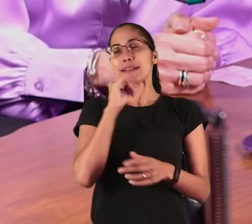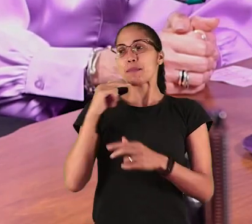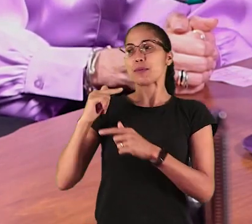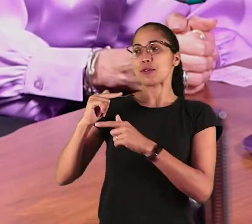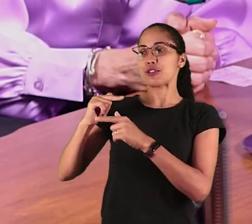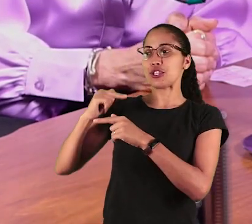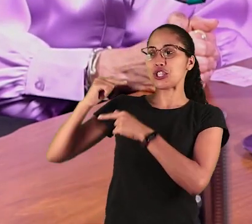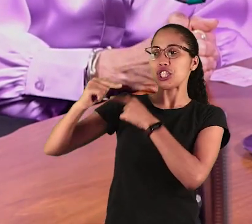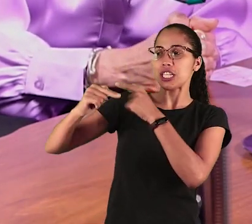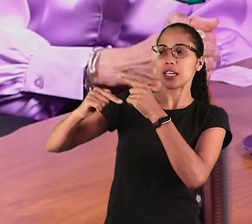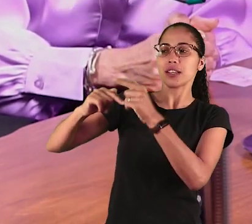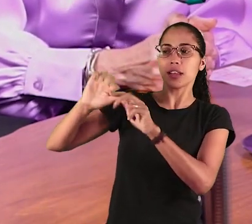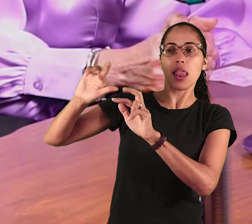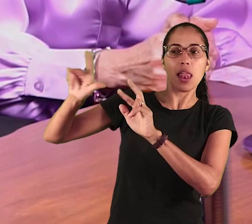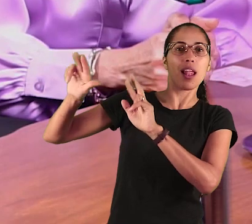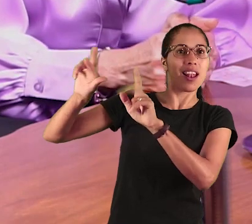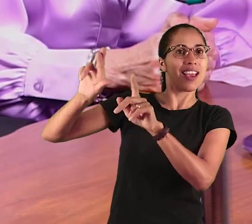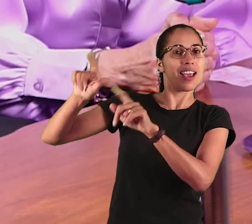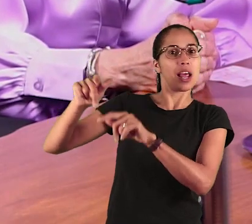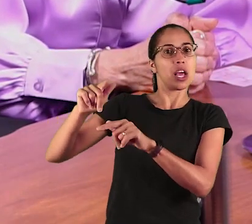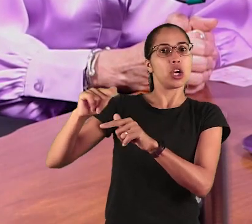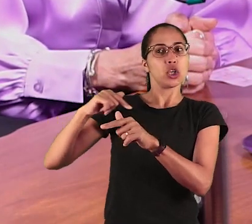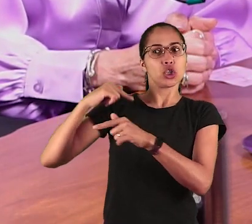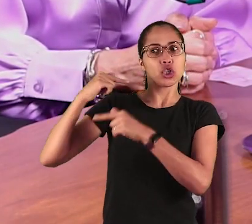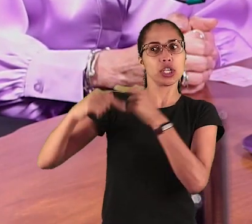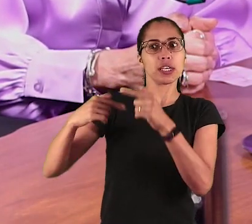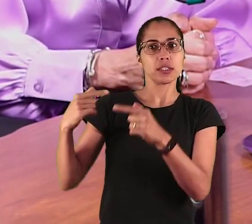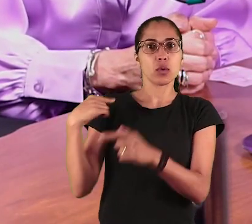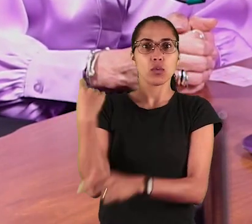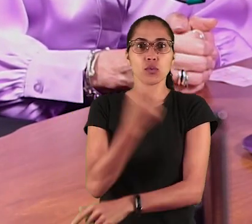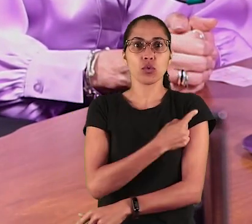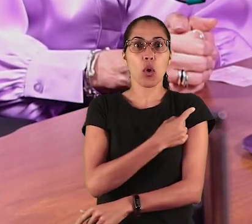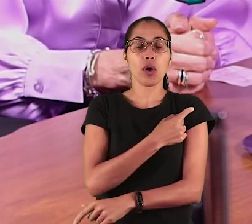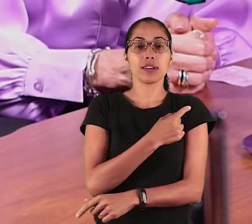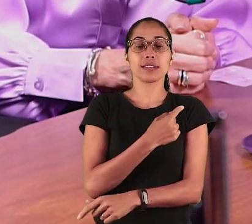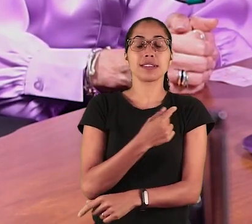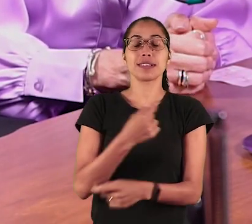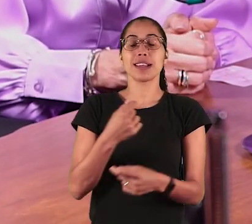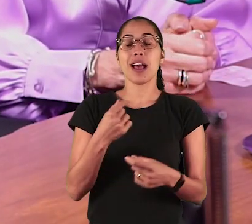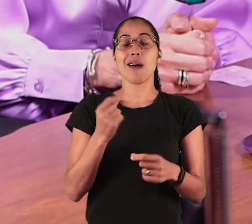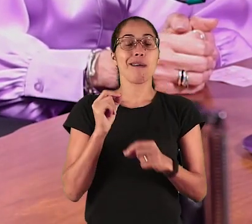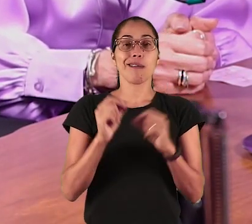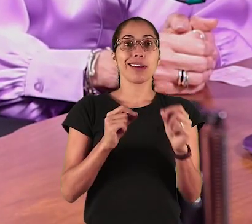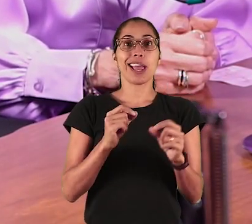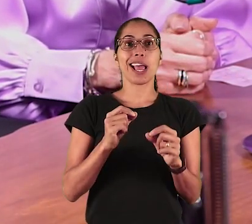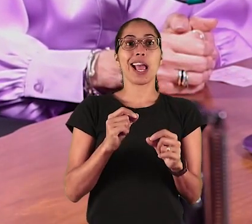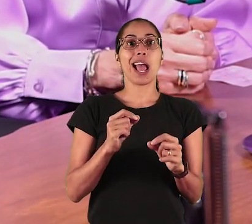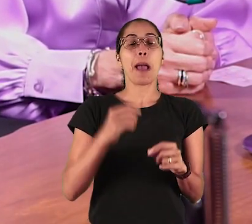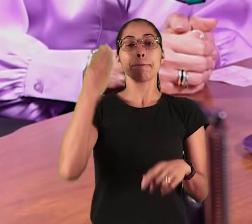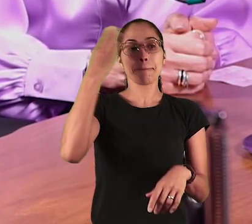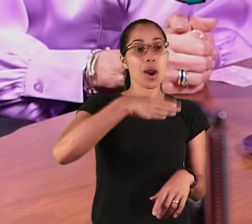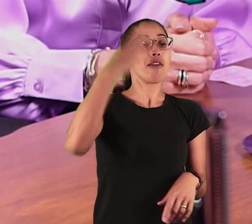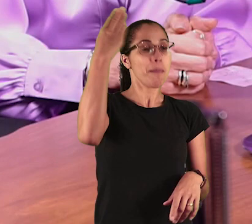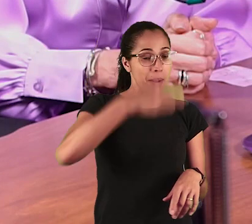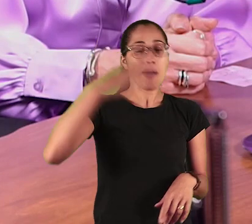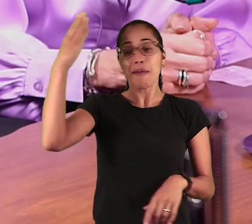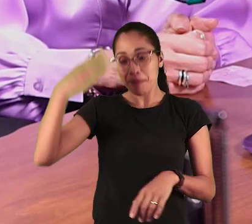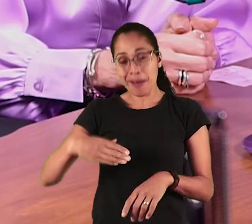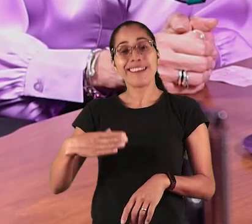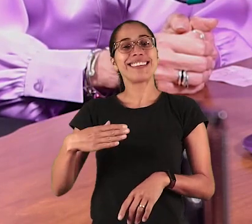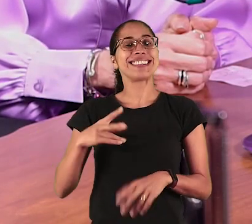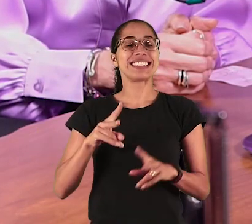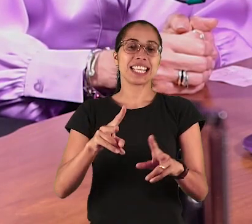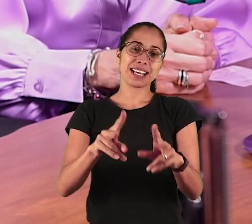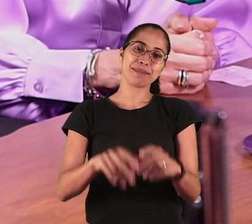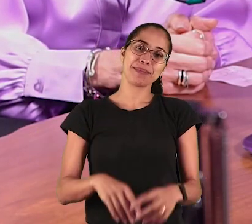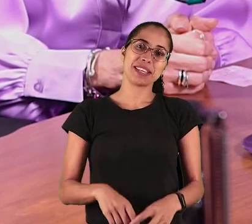eu acho que a nossa geração é uma sensação que a gente tinha que ser disruptível o tempo todo em tudo é Se provar tinha que se provar